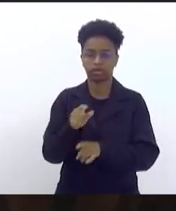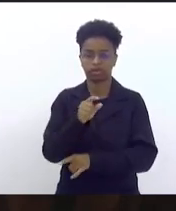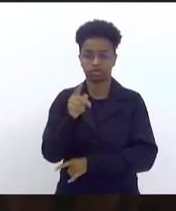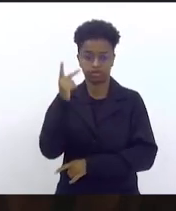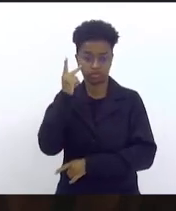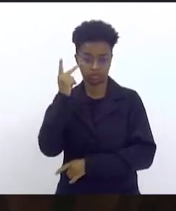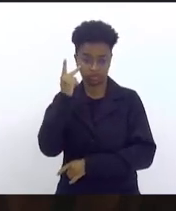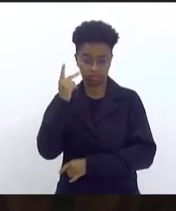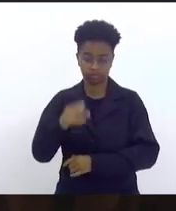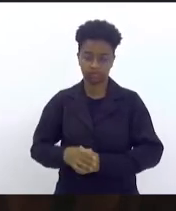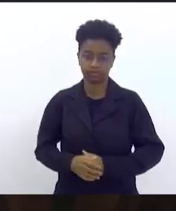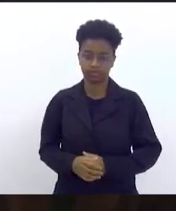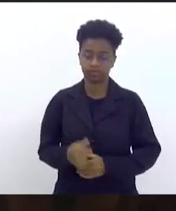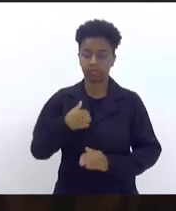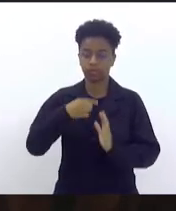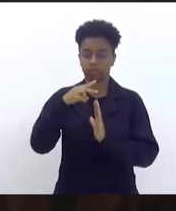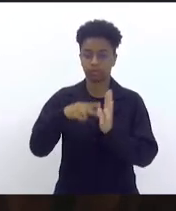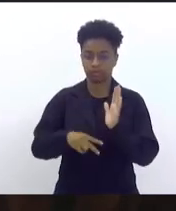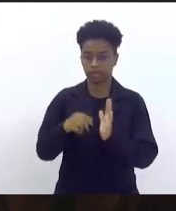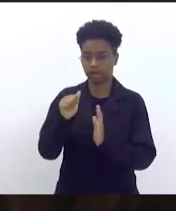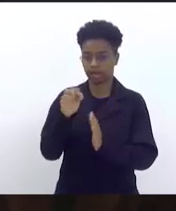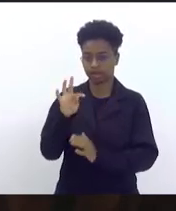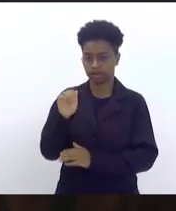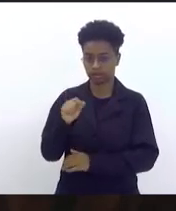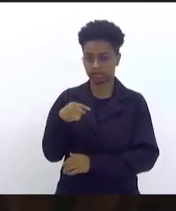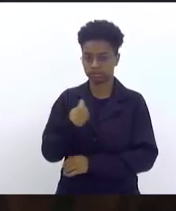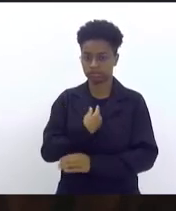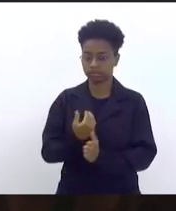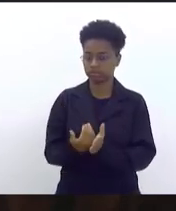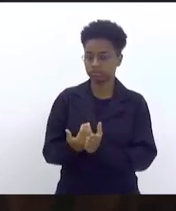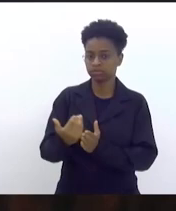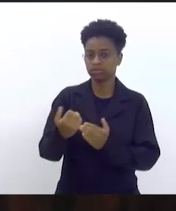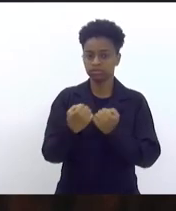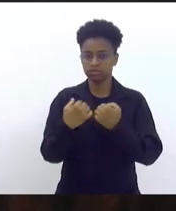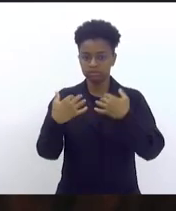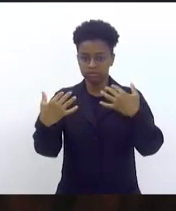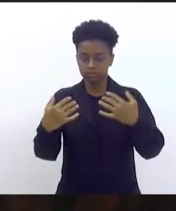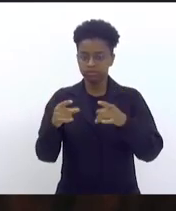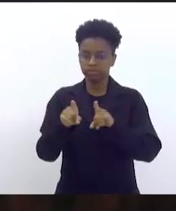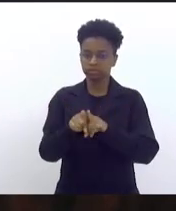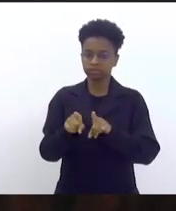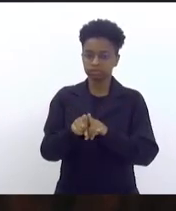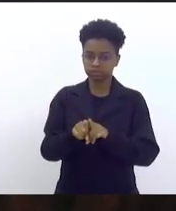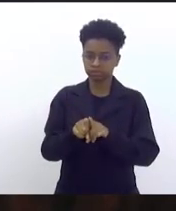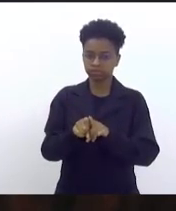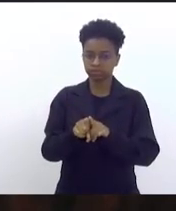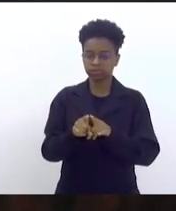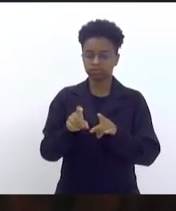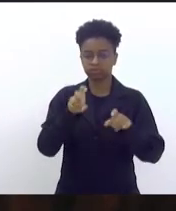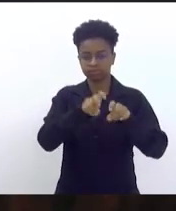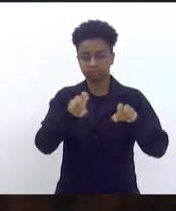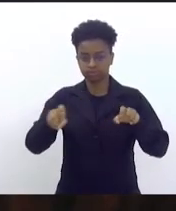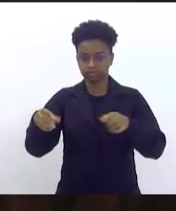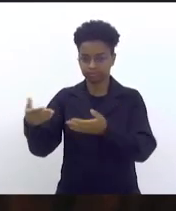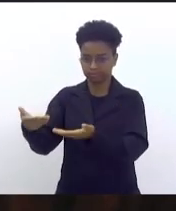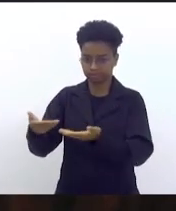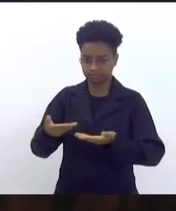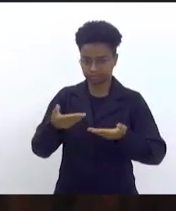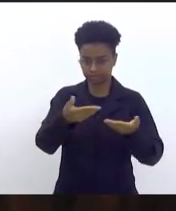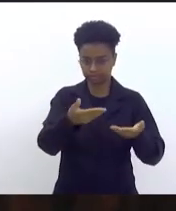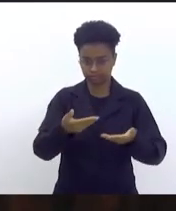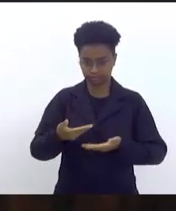a leitura aqui da ata para que possamos dar início a esta audiência pública e também fazer a composição das mesas da mesa